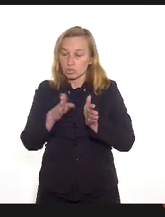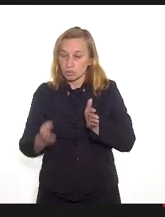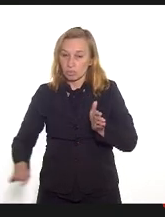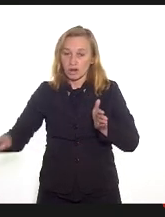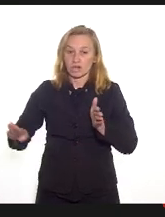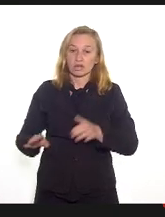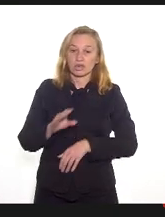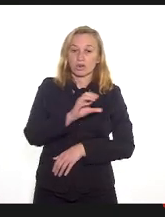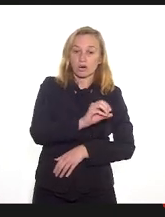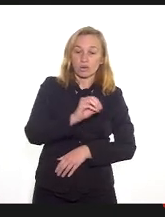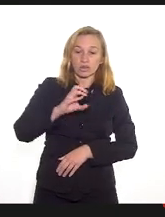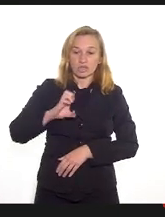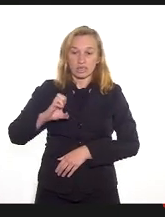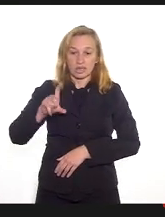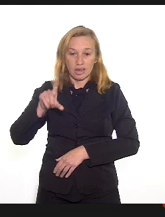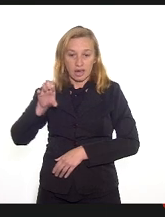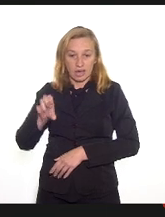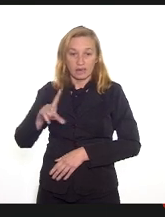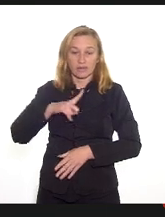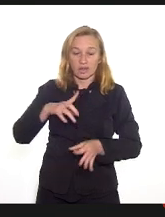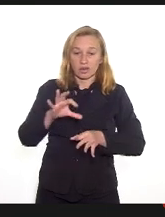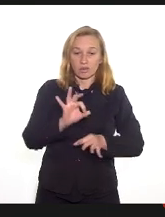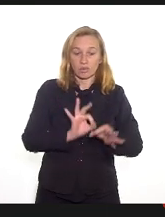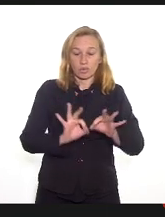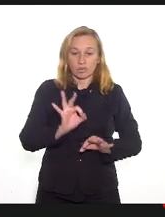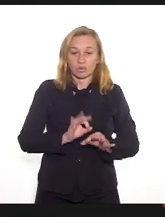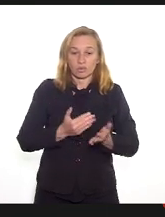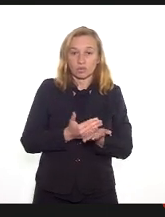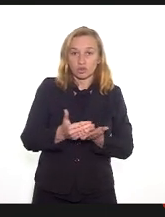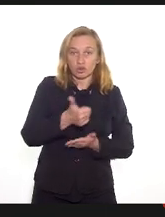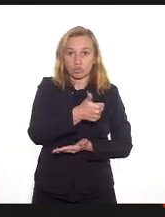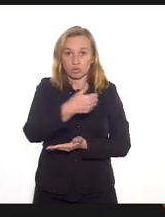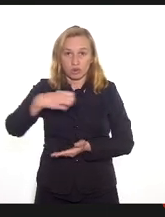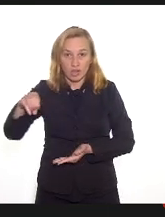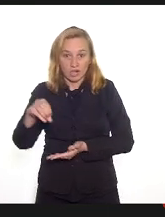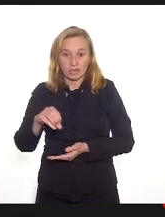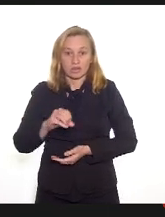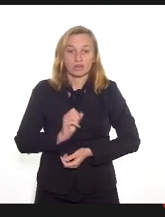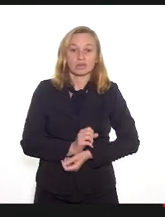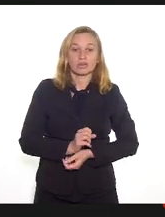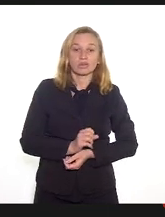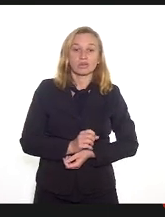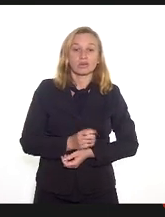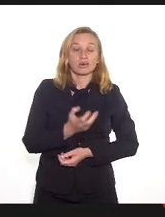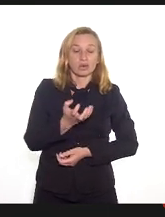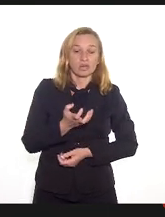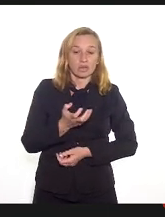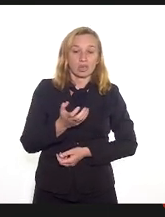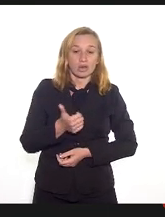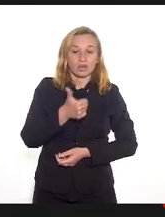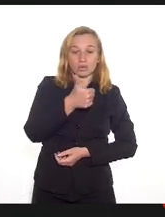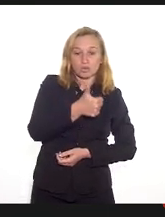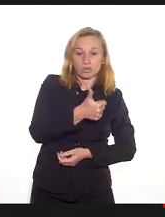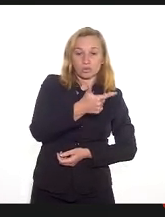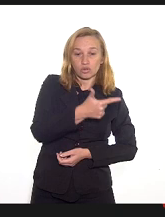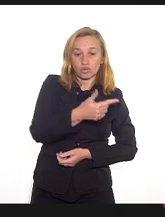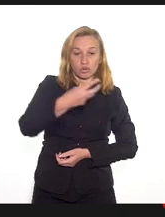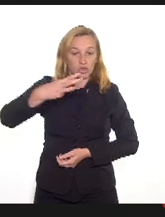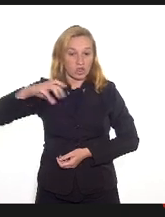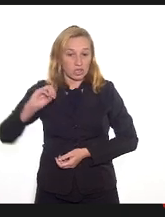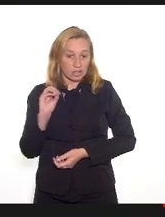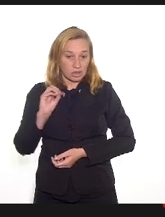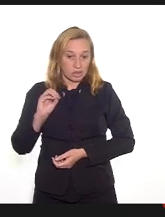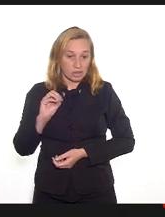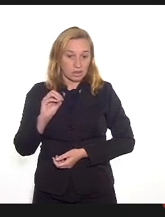OCDE segue um programa que começou em 2010 e pretende-se que em 2030